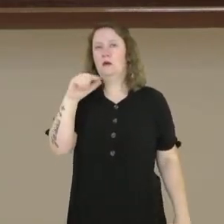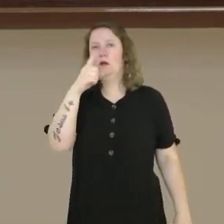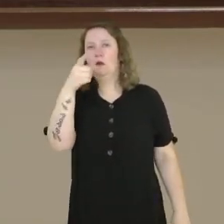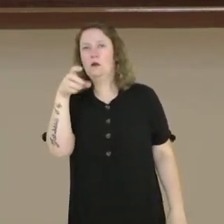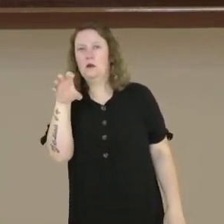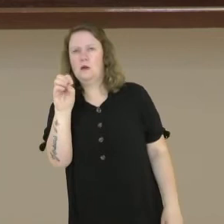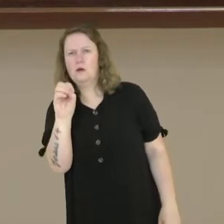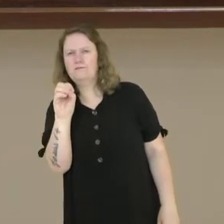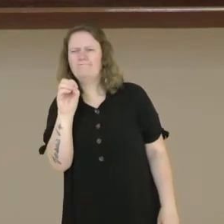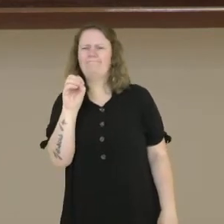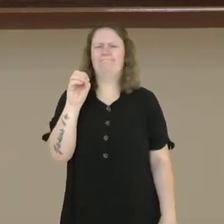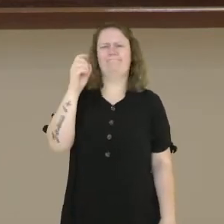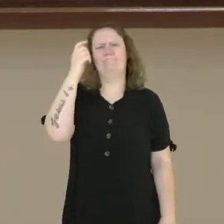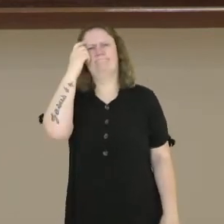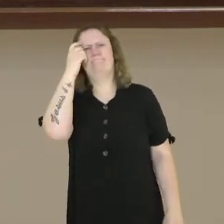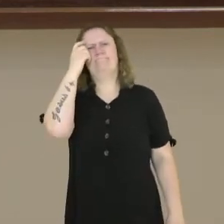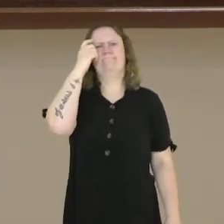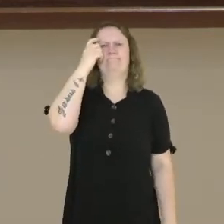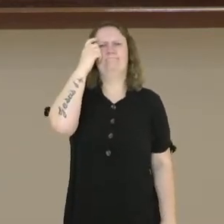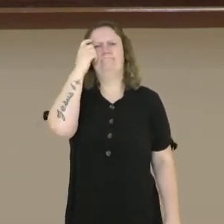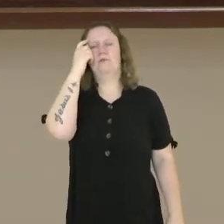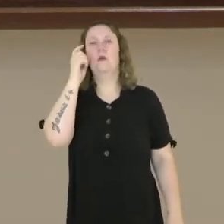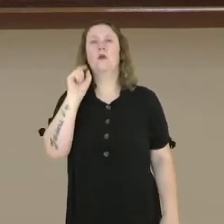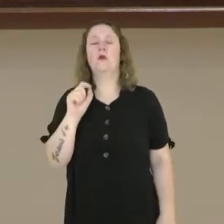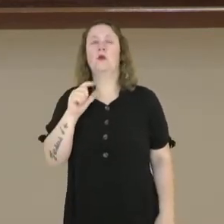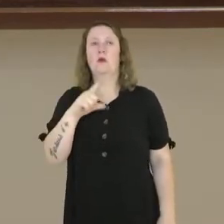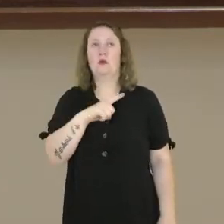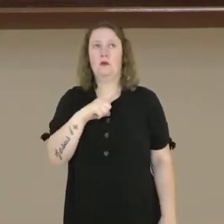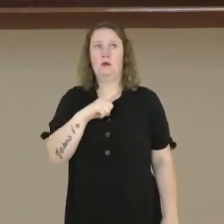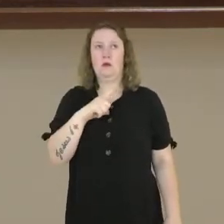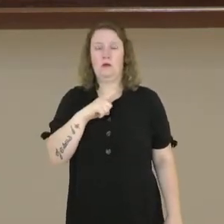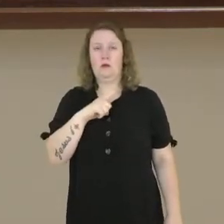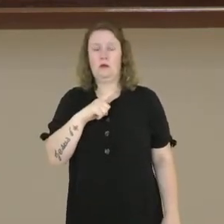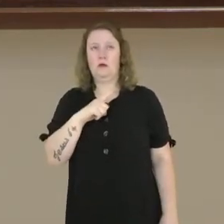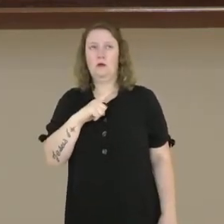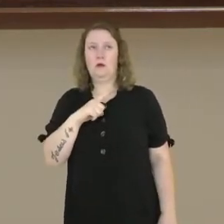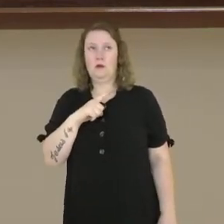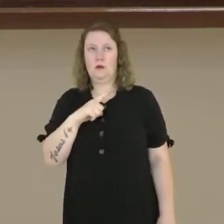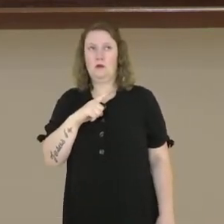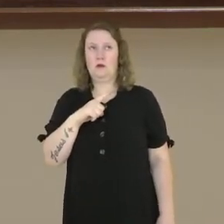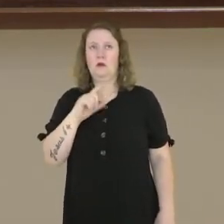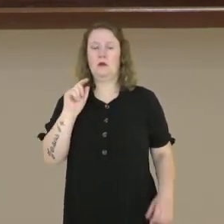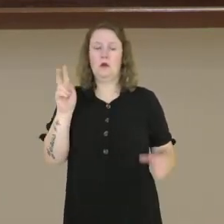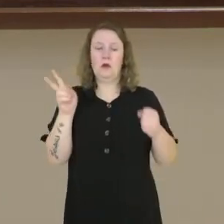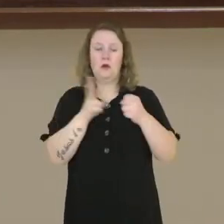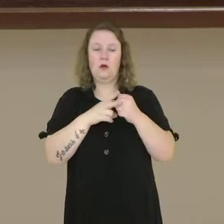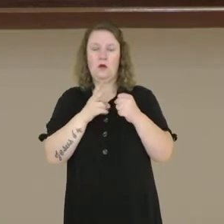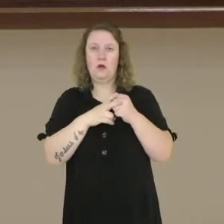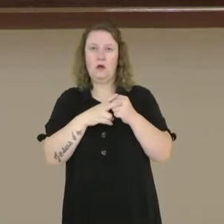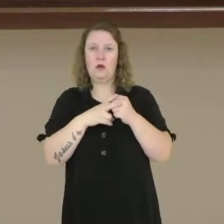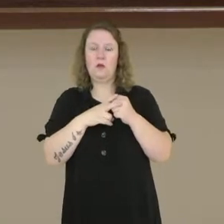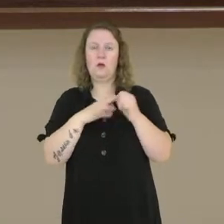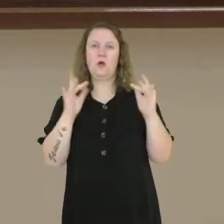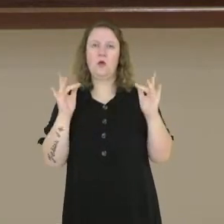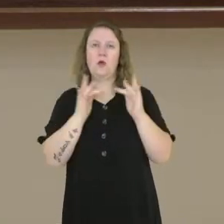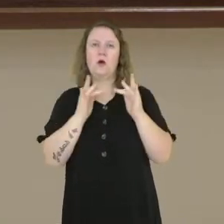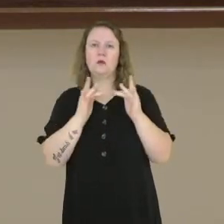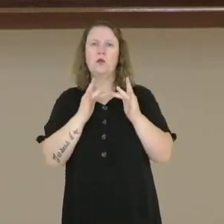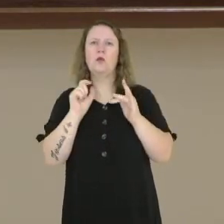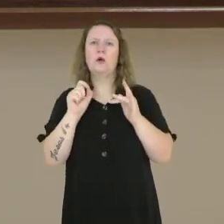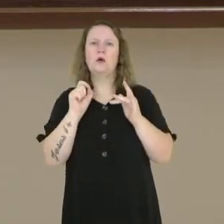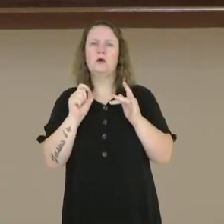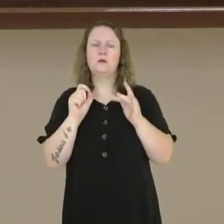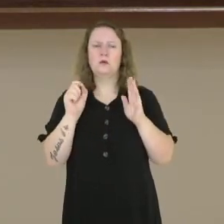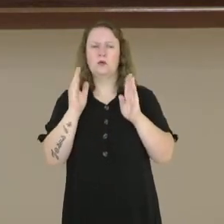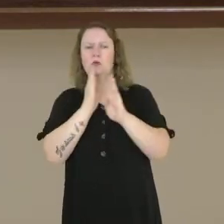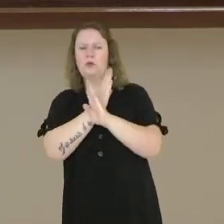um predicado verbo nominal. Então, eu tenho ficam, que é estavam, que é verbo de ligação, e ele se junta com